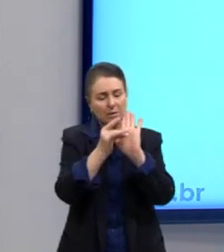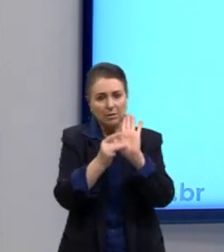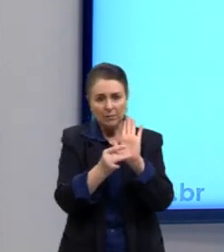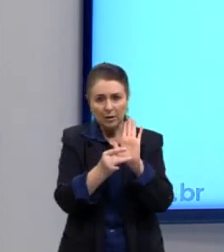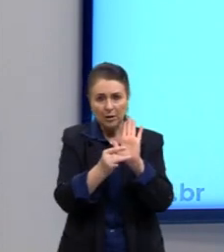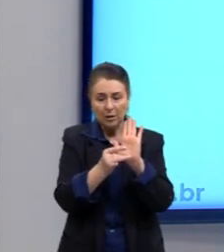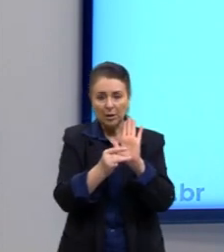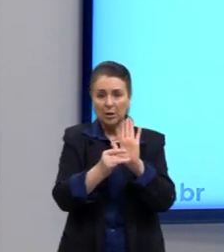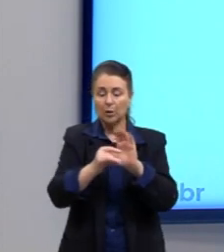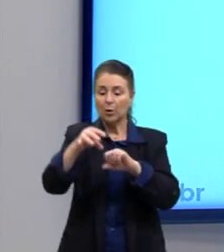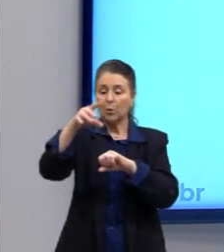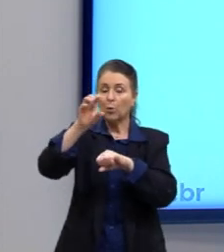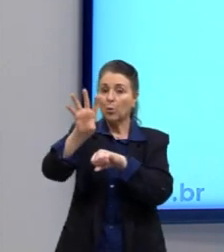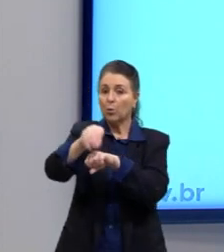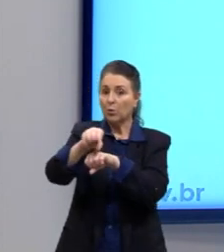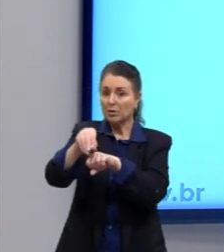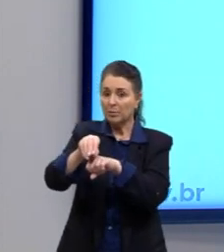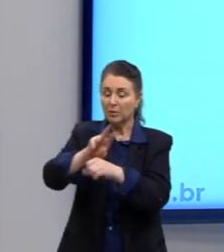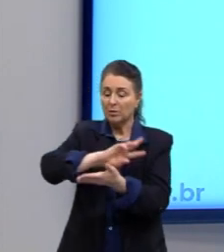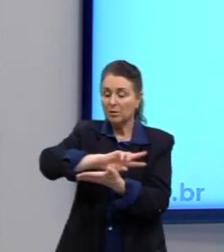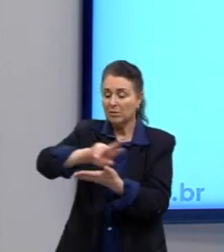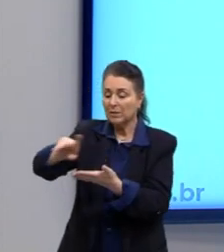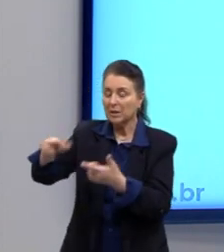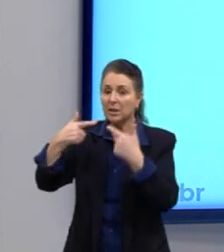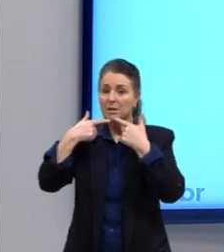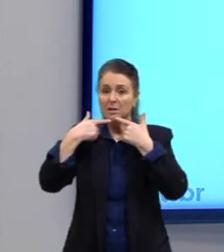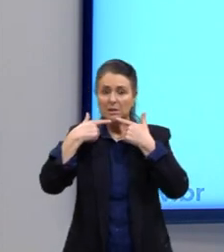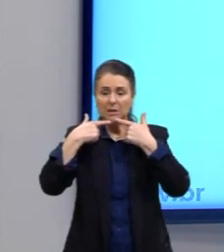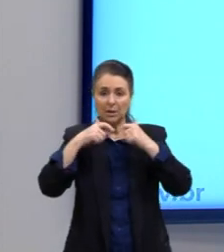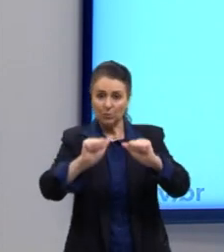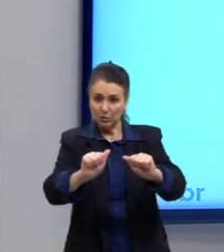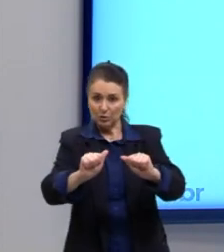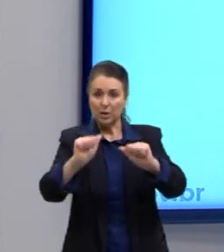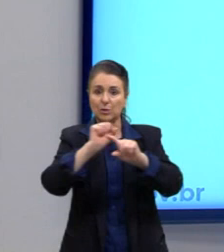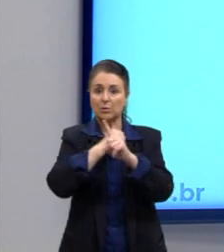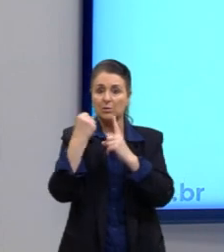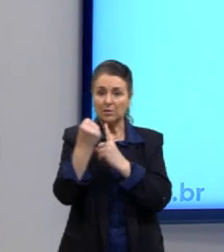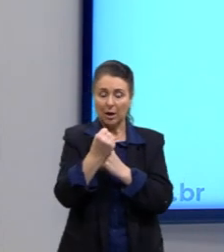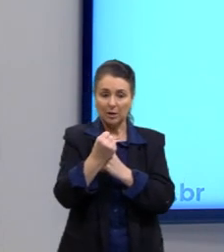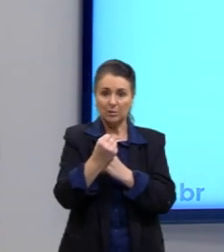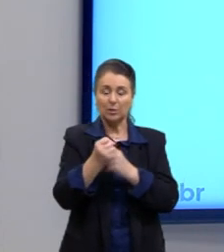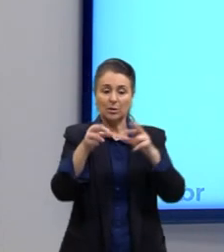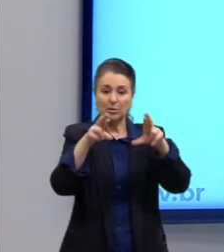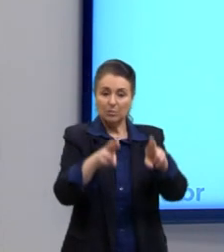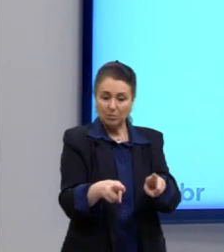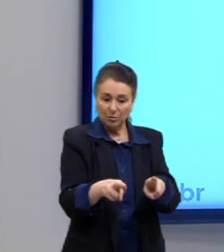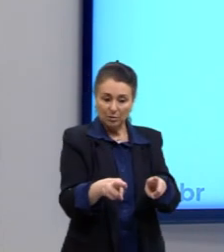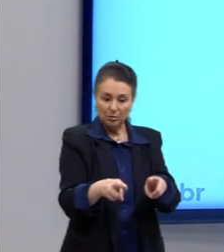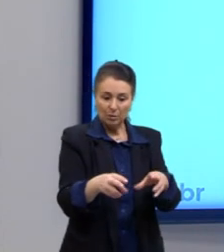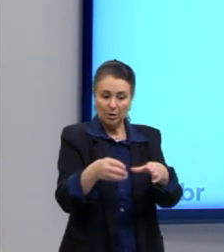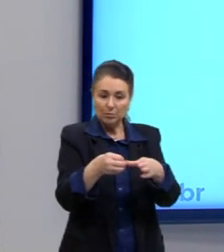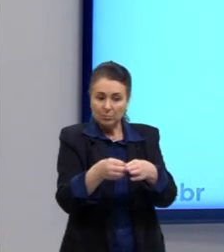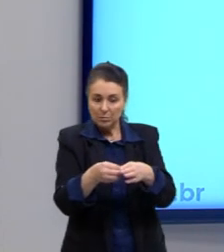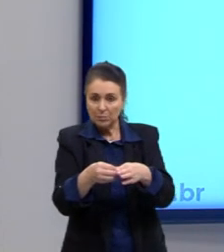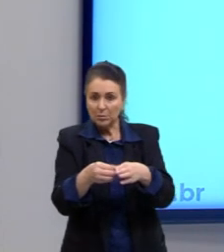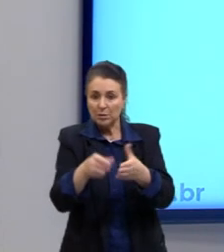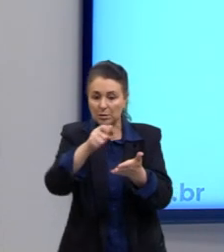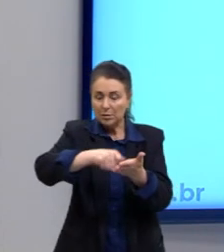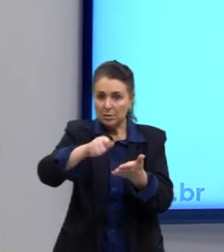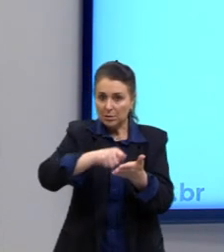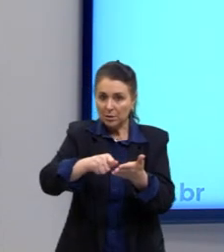o conhecimento Acerca das variedades linguísticas sociais regionais e de registro